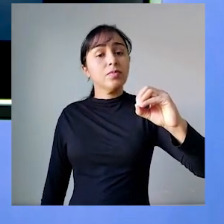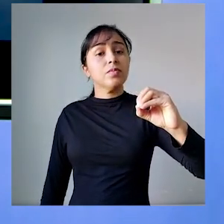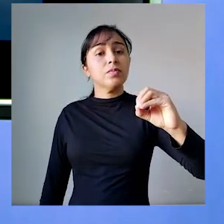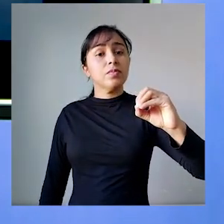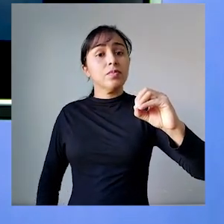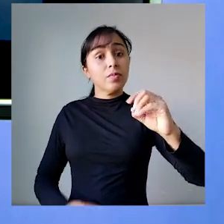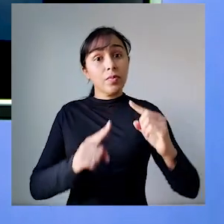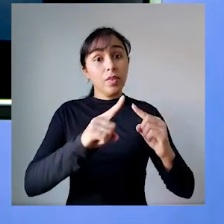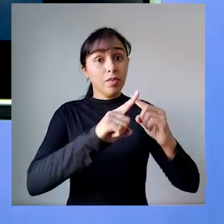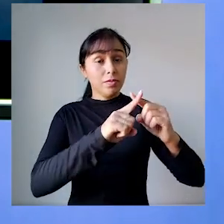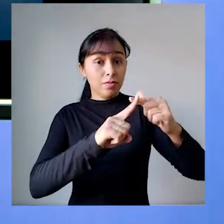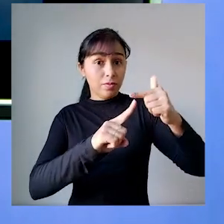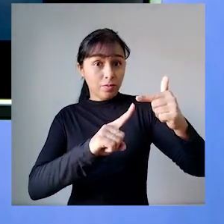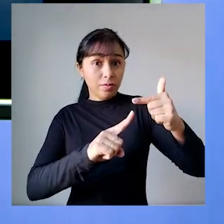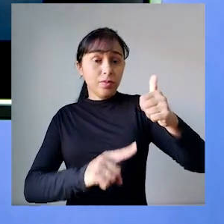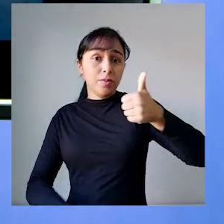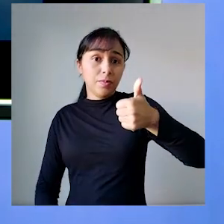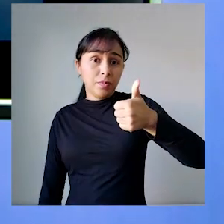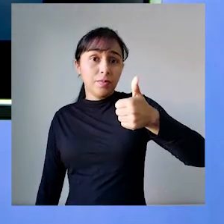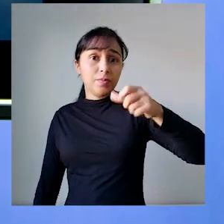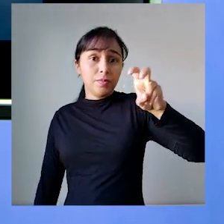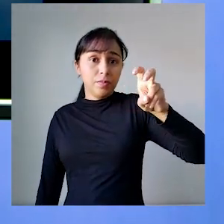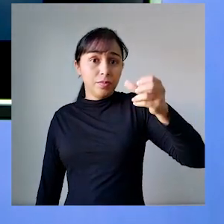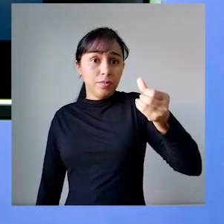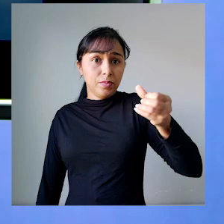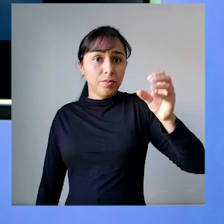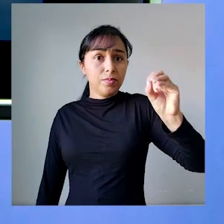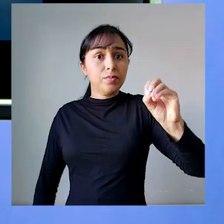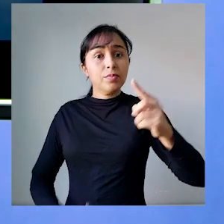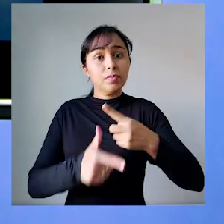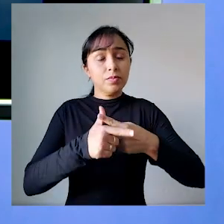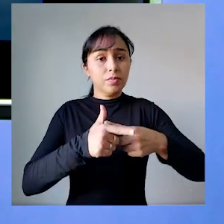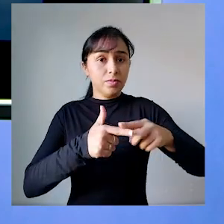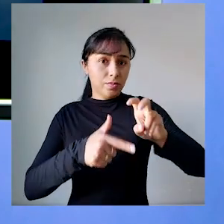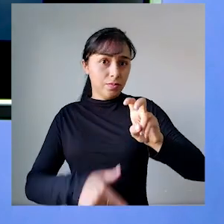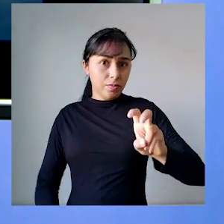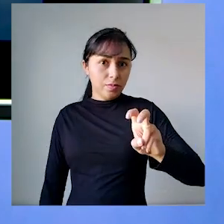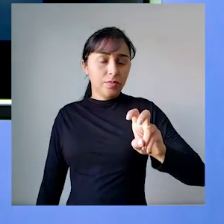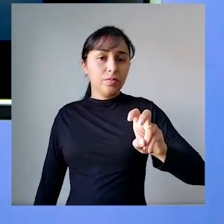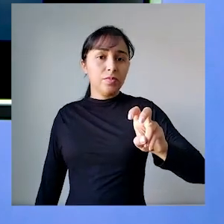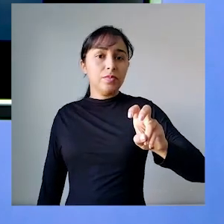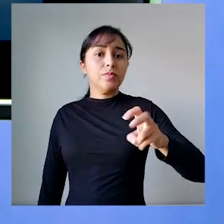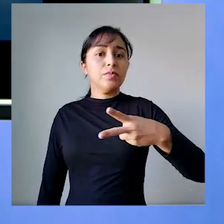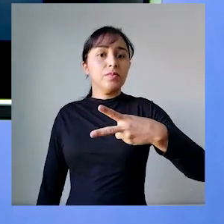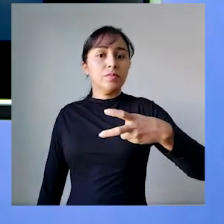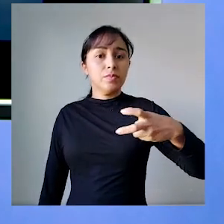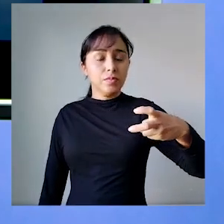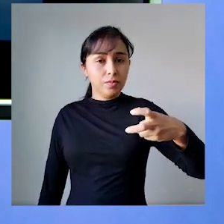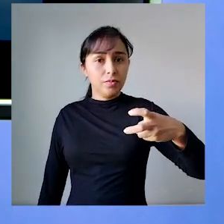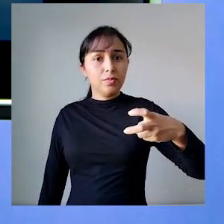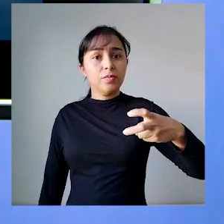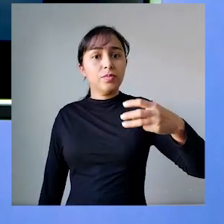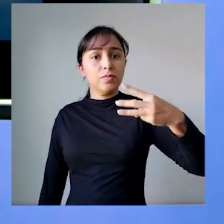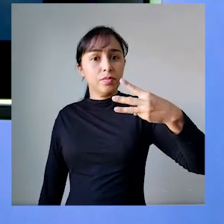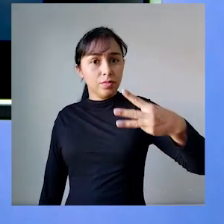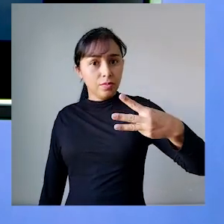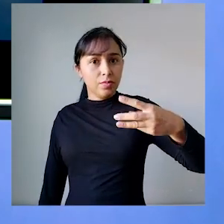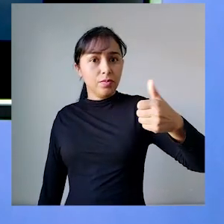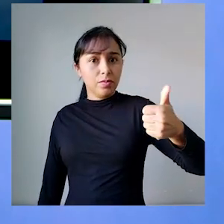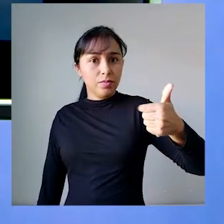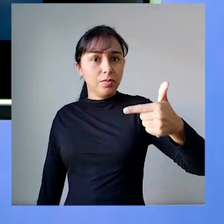aí, 780 vezes 2, 1.560. 1.560 dividido por 5 vai dar um total